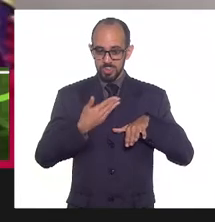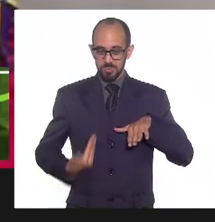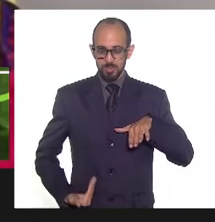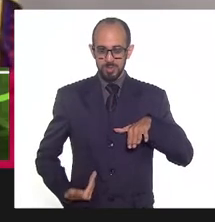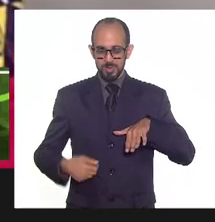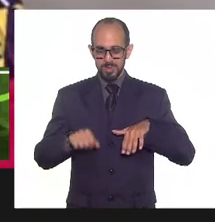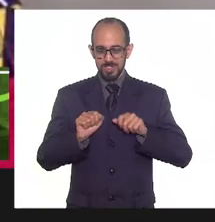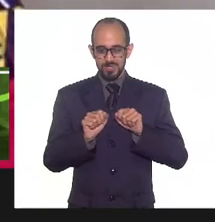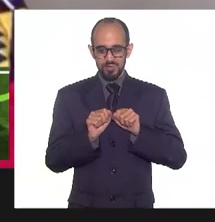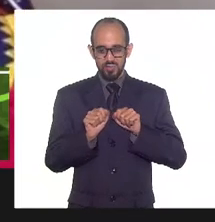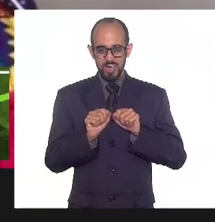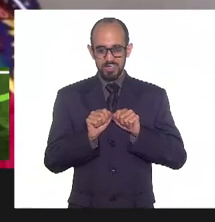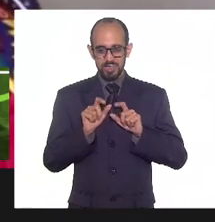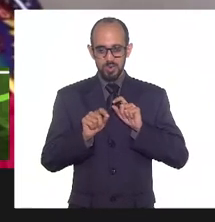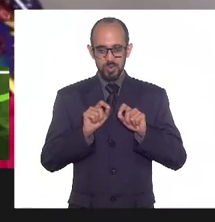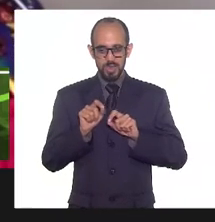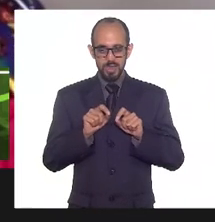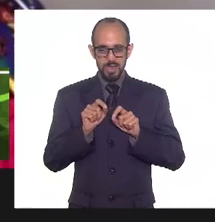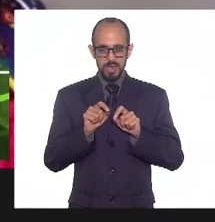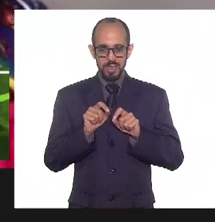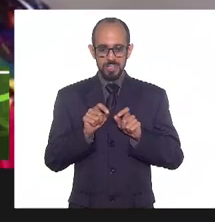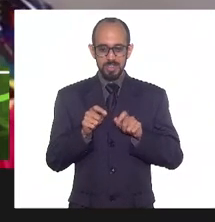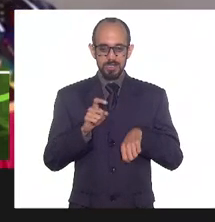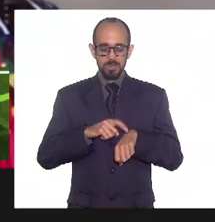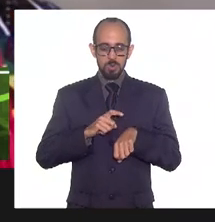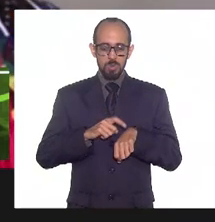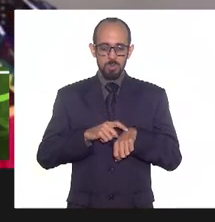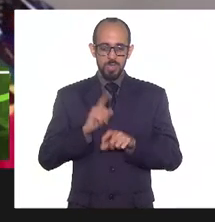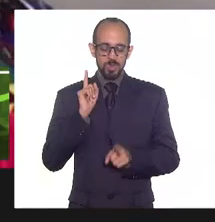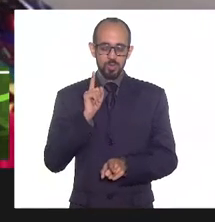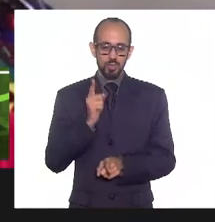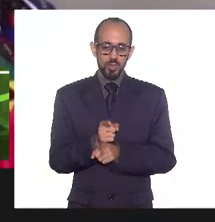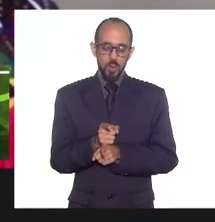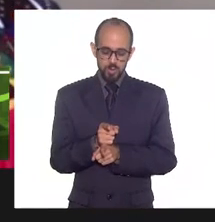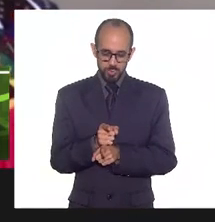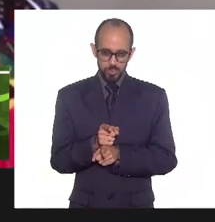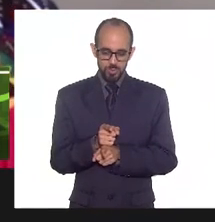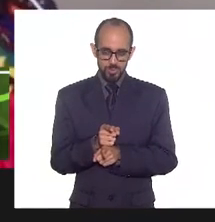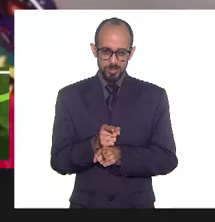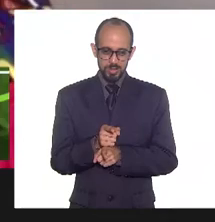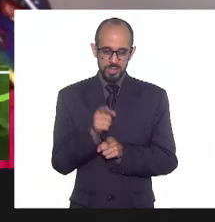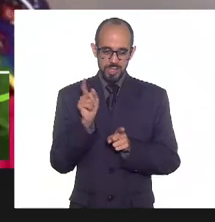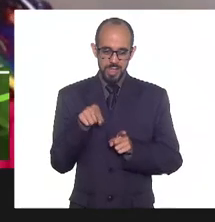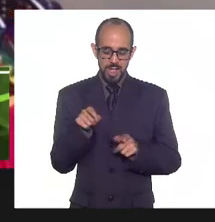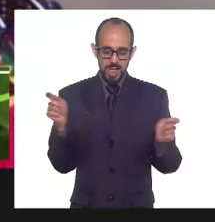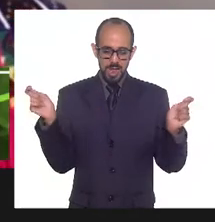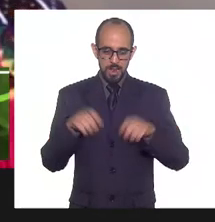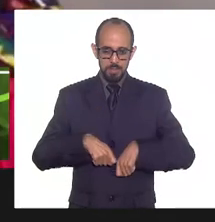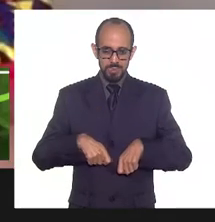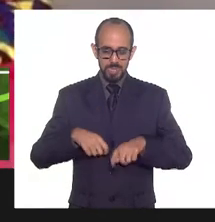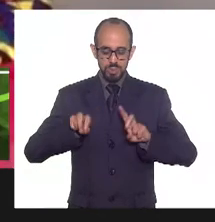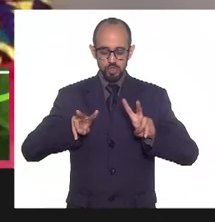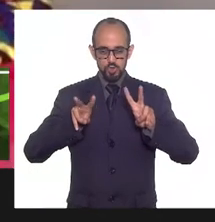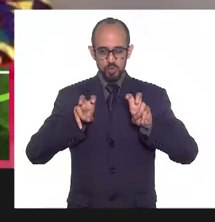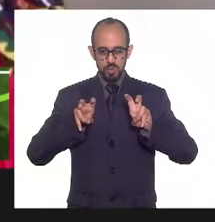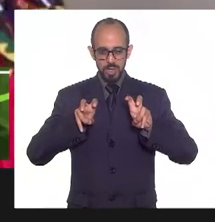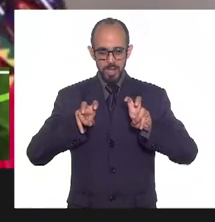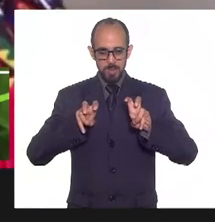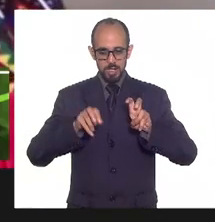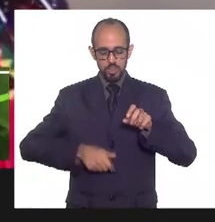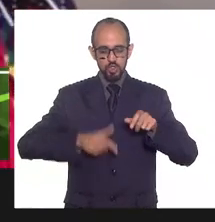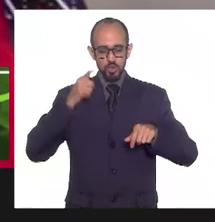proporcionam é essa potência do encontro né de a partir de determinado tema a gente trazer